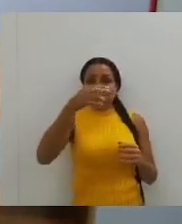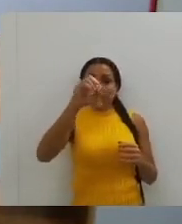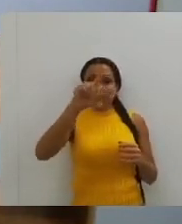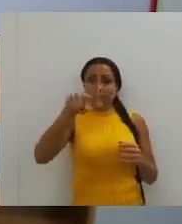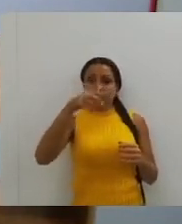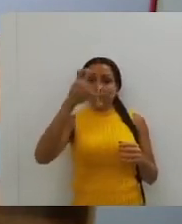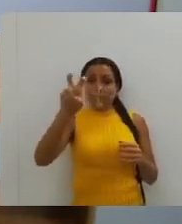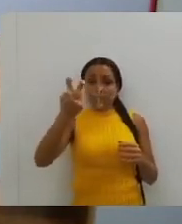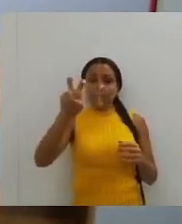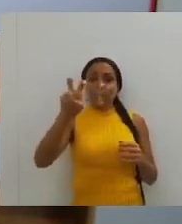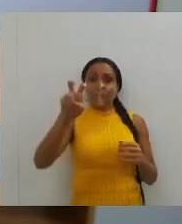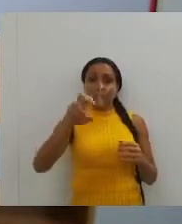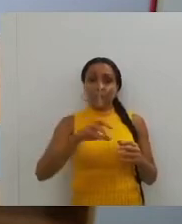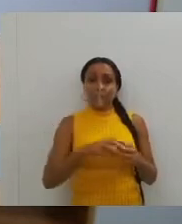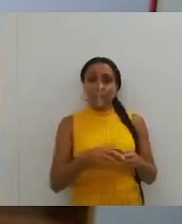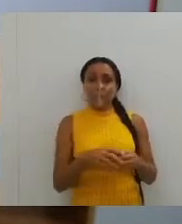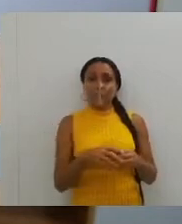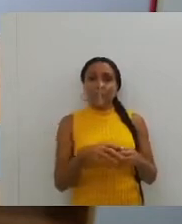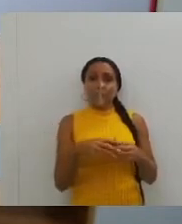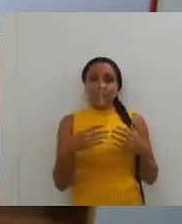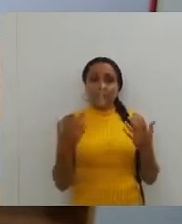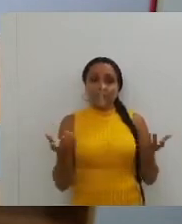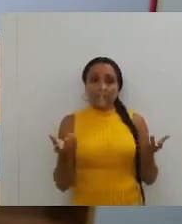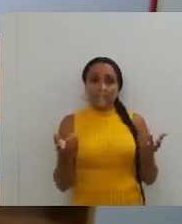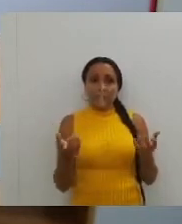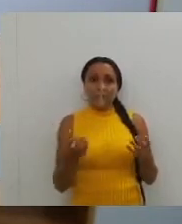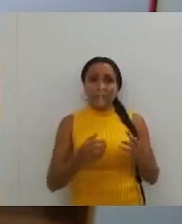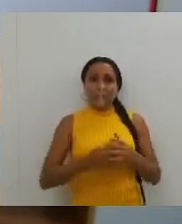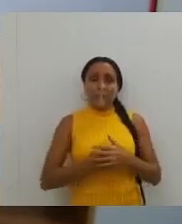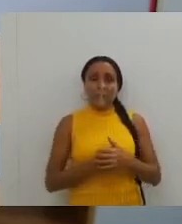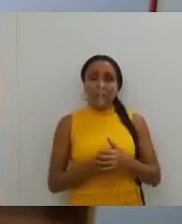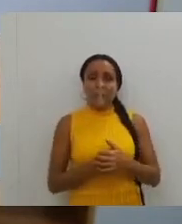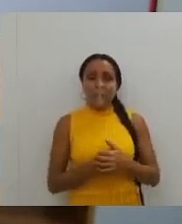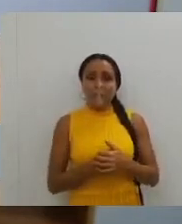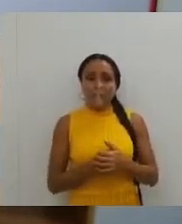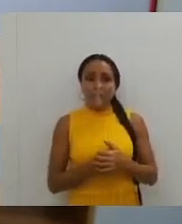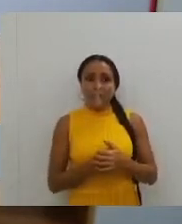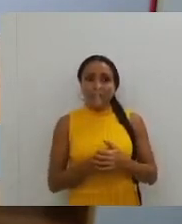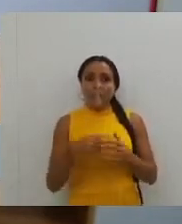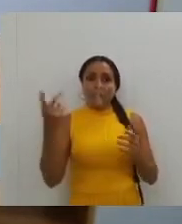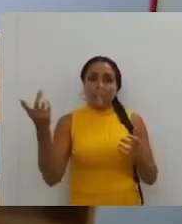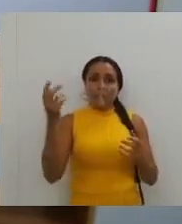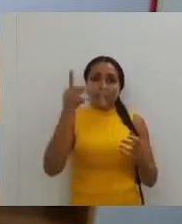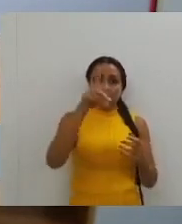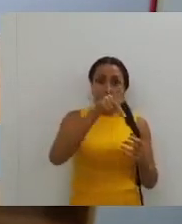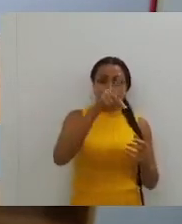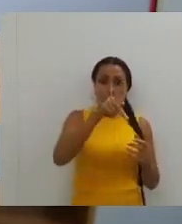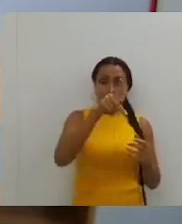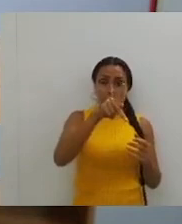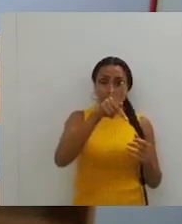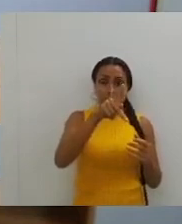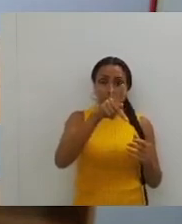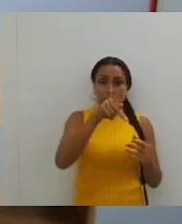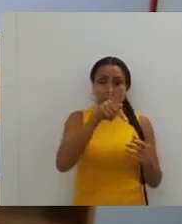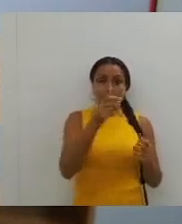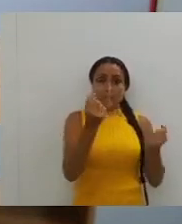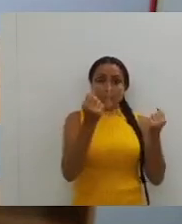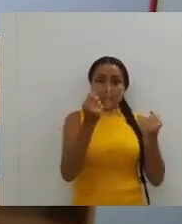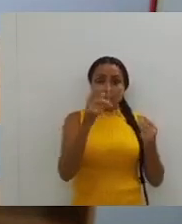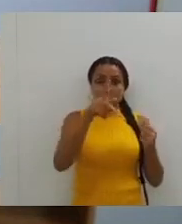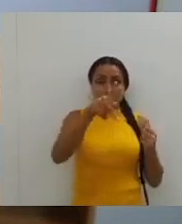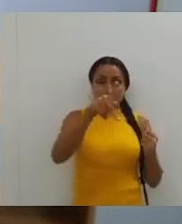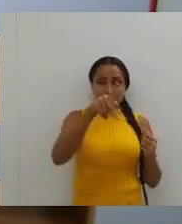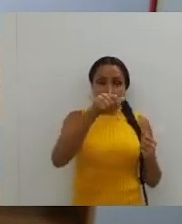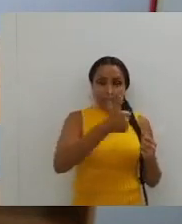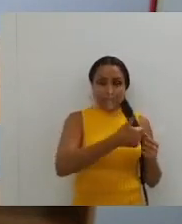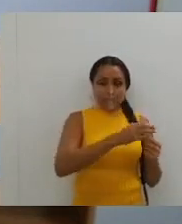0,5. O que é que eu posso simplificar? E vamos recapitular. No lugar de P, que é a força peso, foi